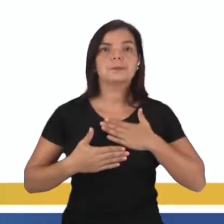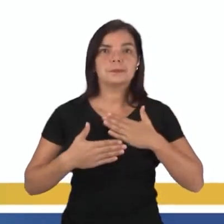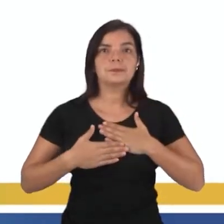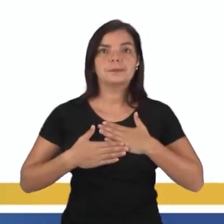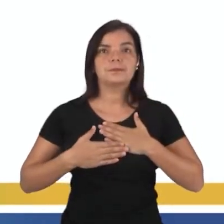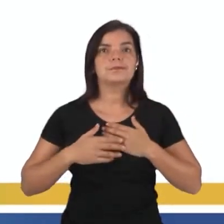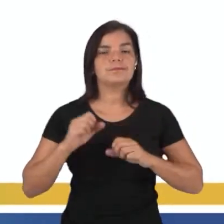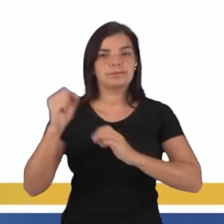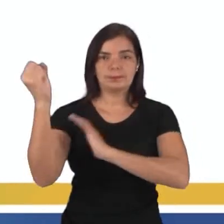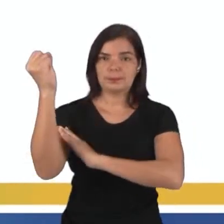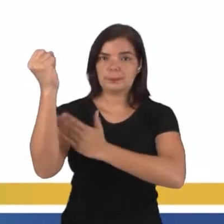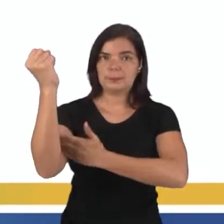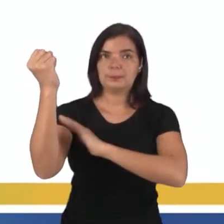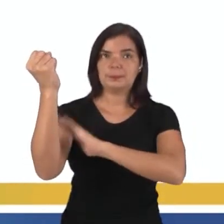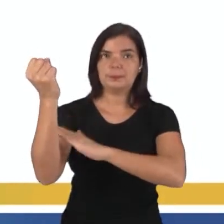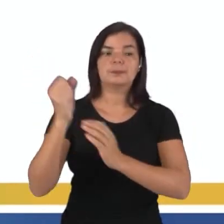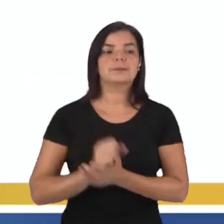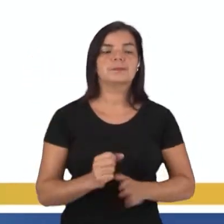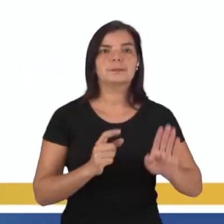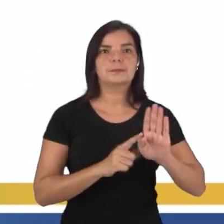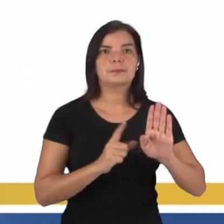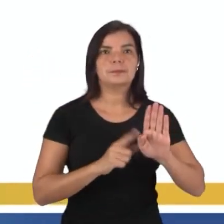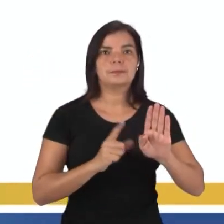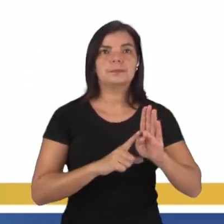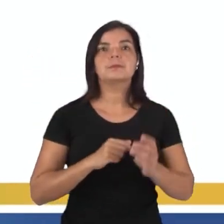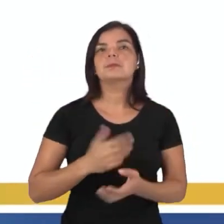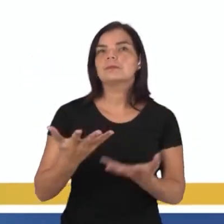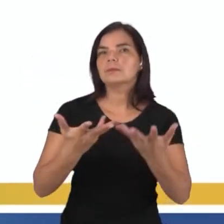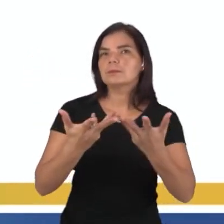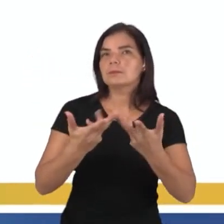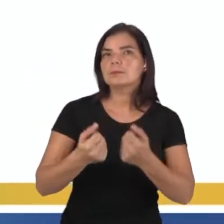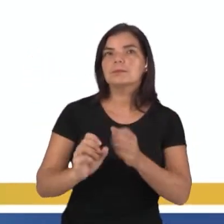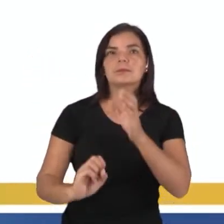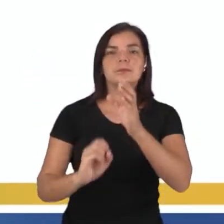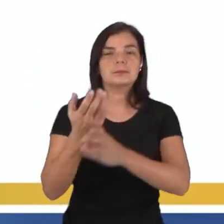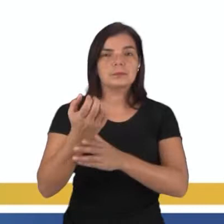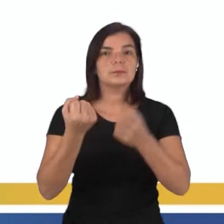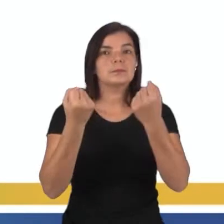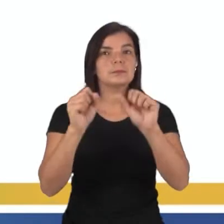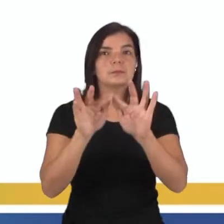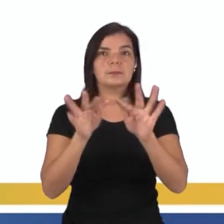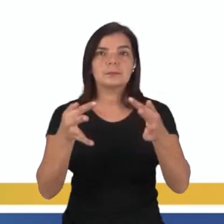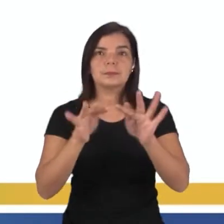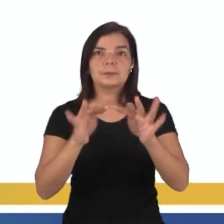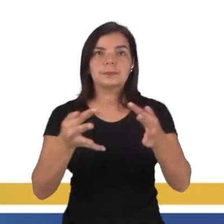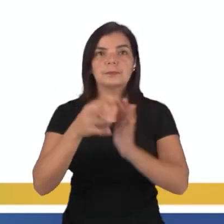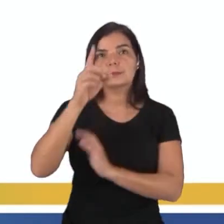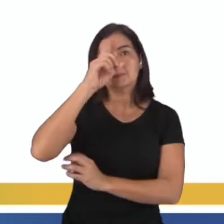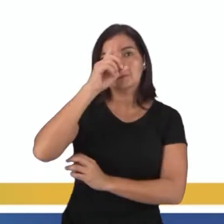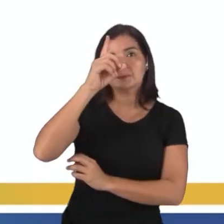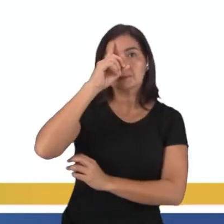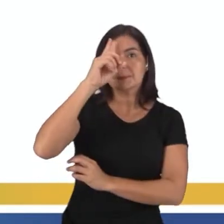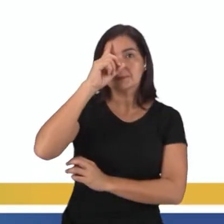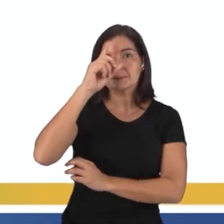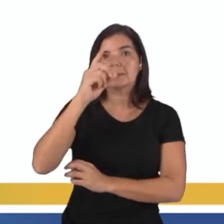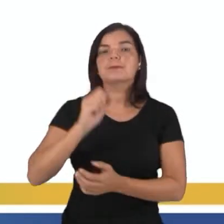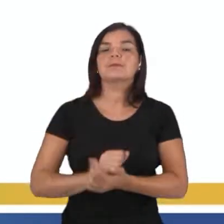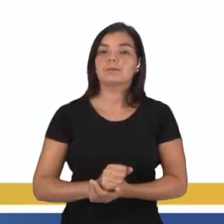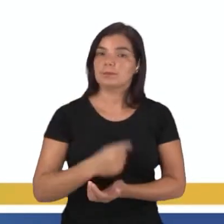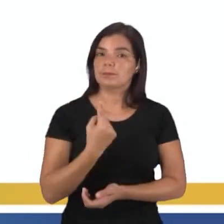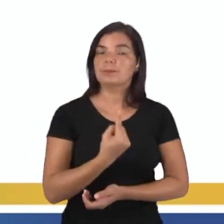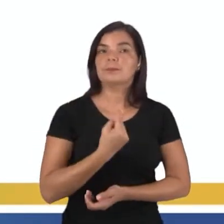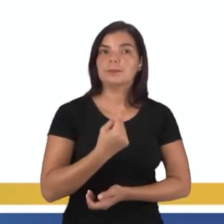próprio corpo para construir massa muscular. B. É a habilidade para realizar as atividades simples do cotidiano